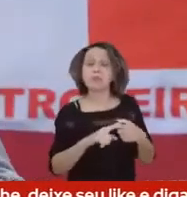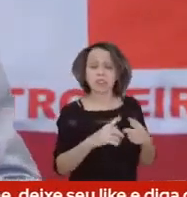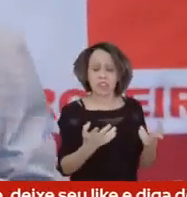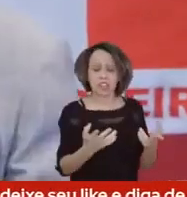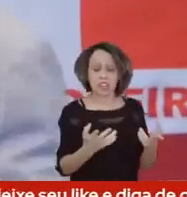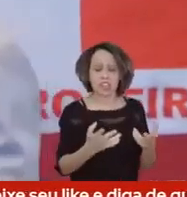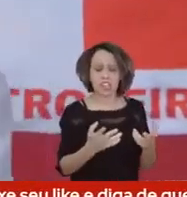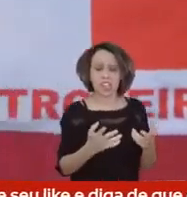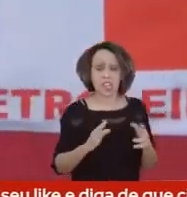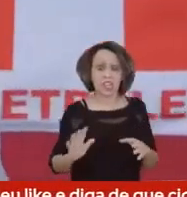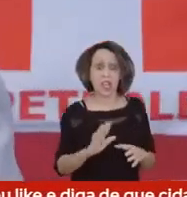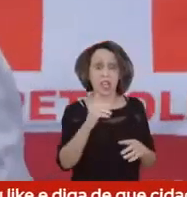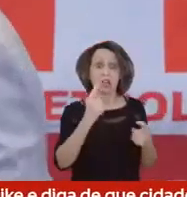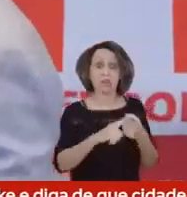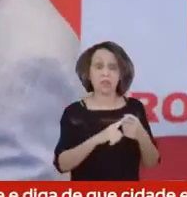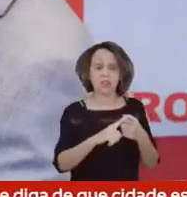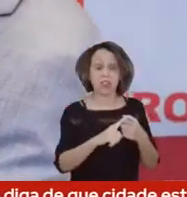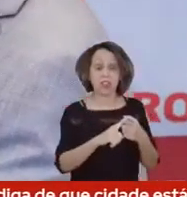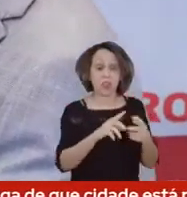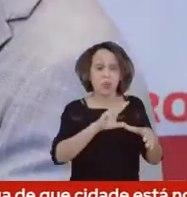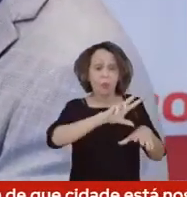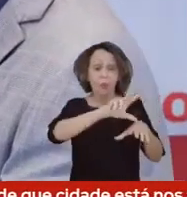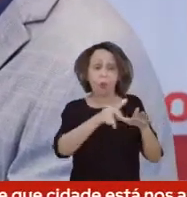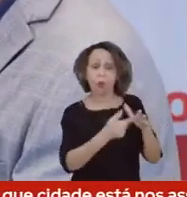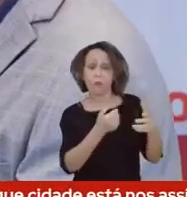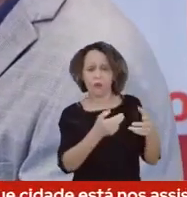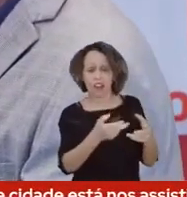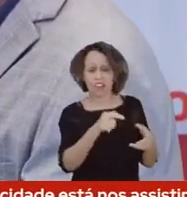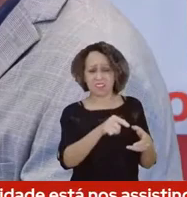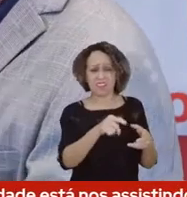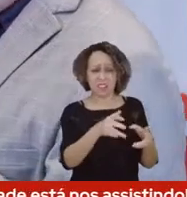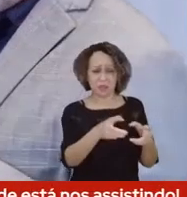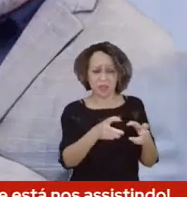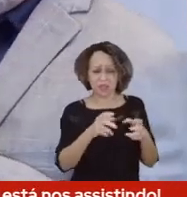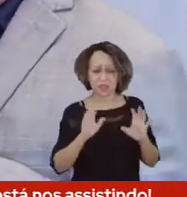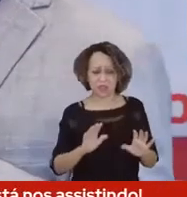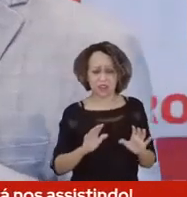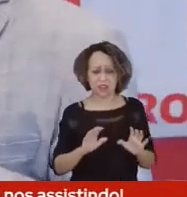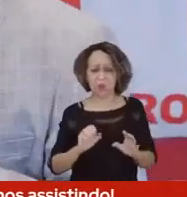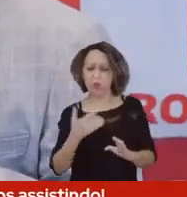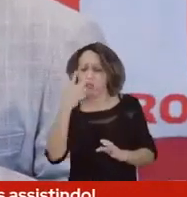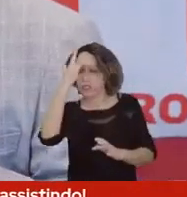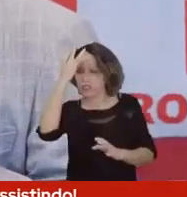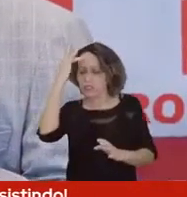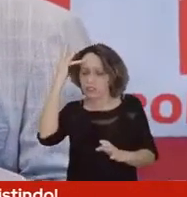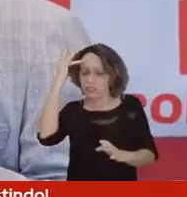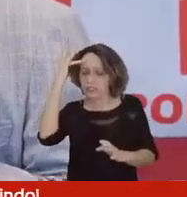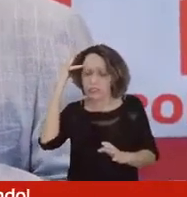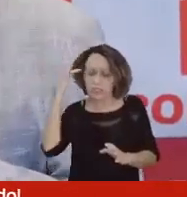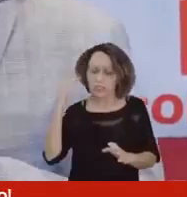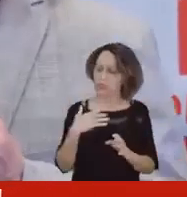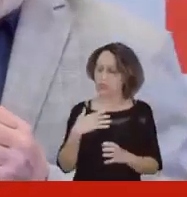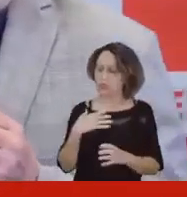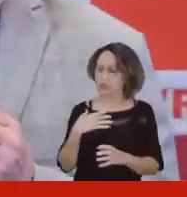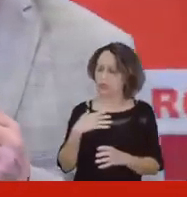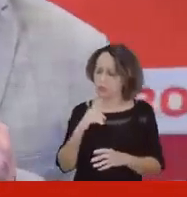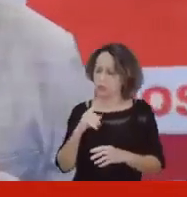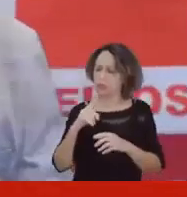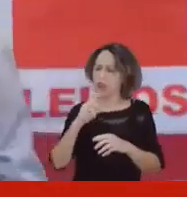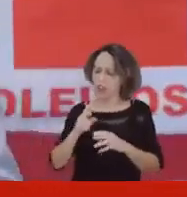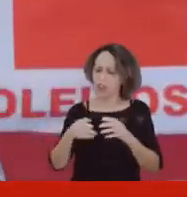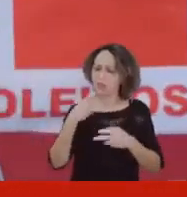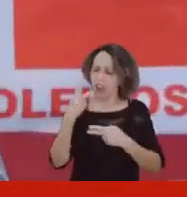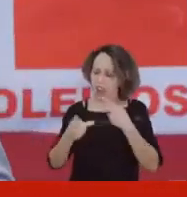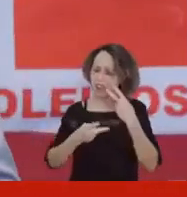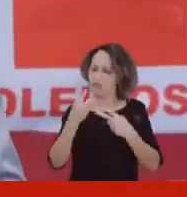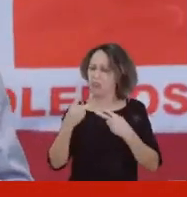acreditou? Quantas vezes deve dar alguém te encher o saco na rua? Quantas vezes? Então, eu acho, companheiros,